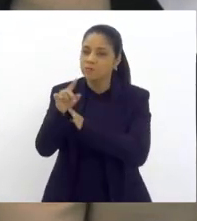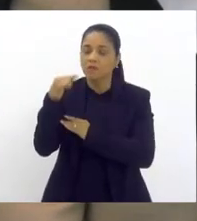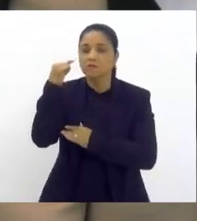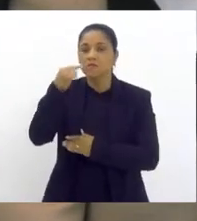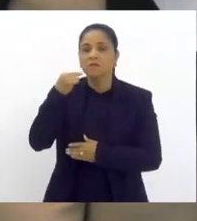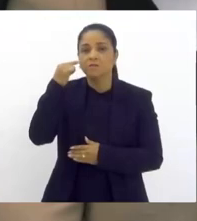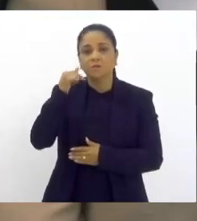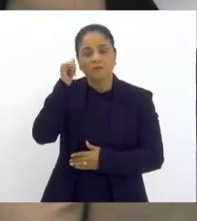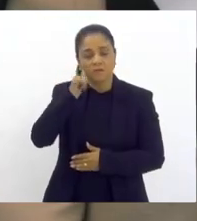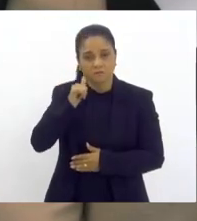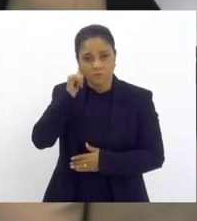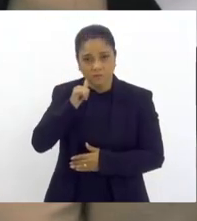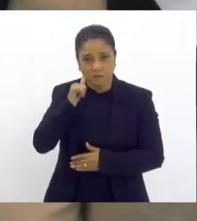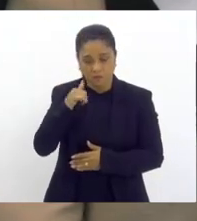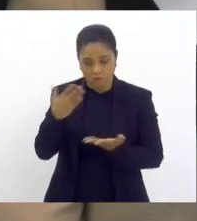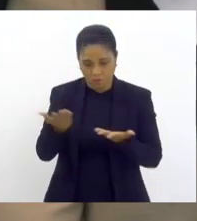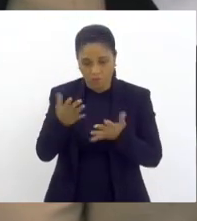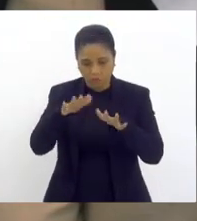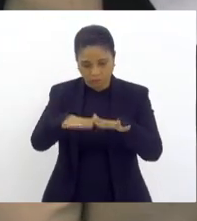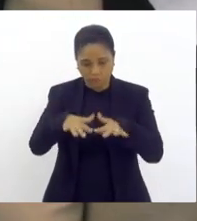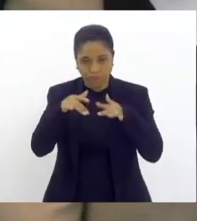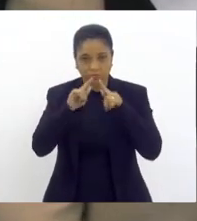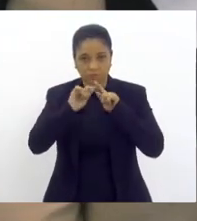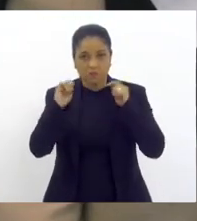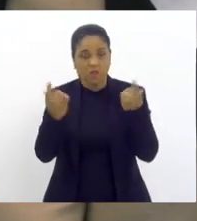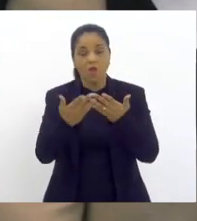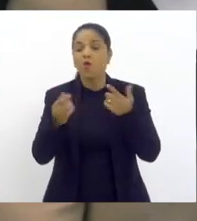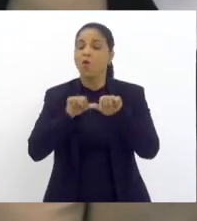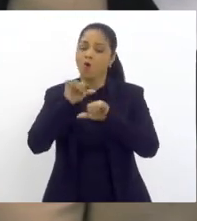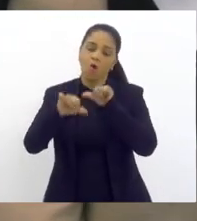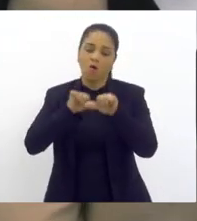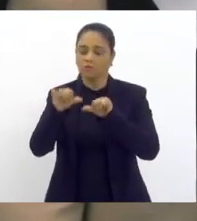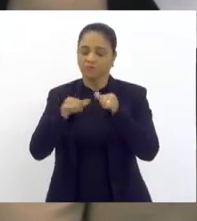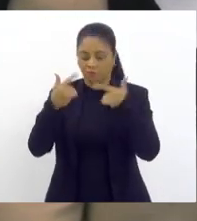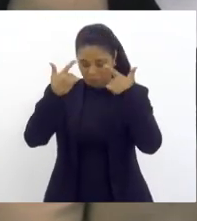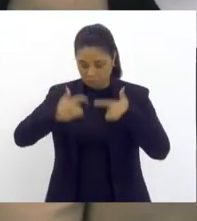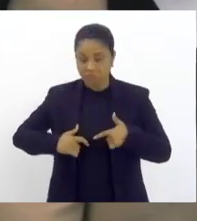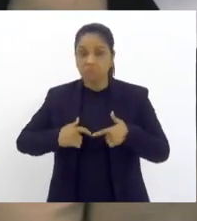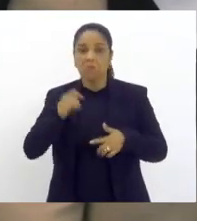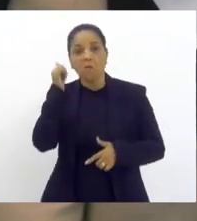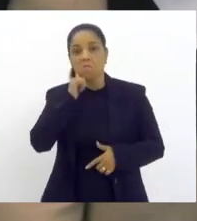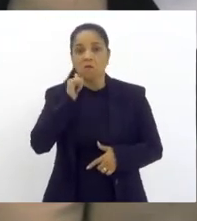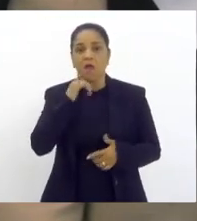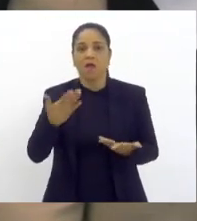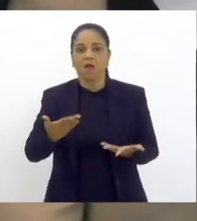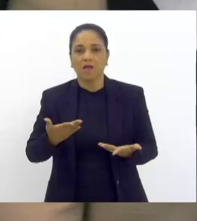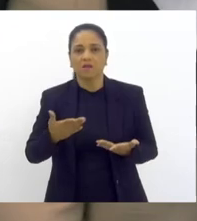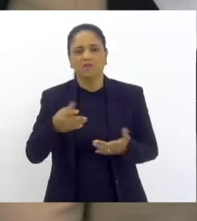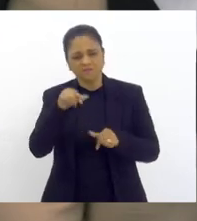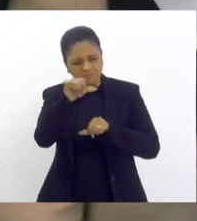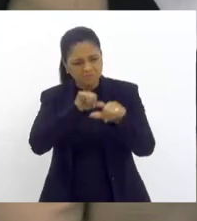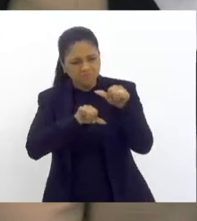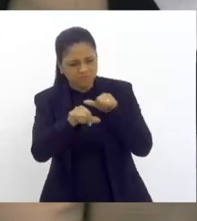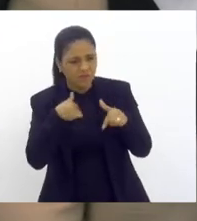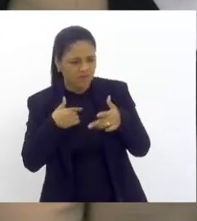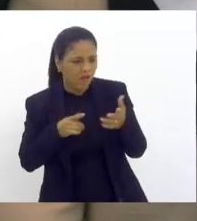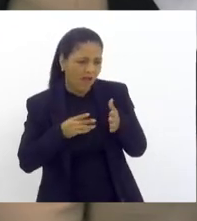se hoje eu vou mudar, sou mulher, como você se sentiria se entrasse no banheiro